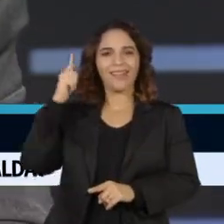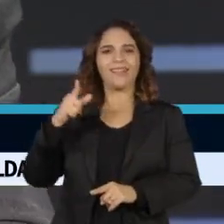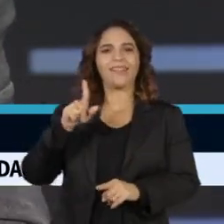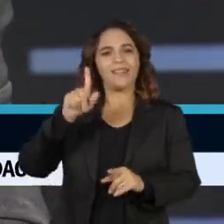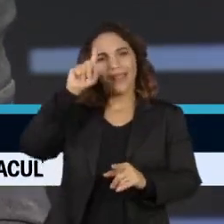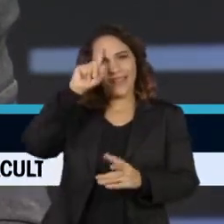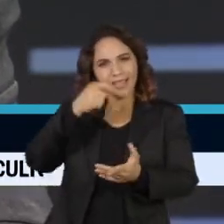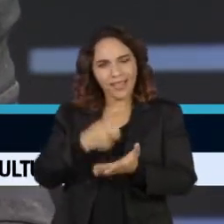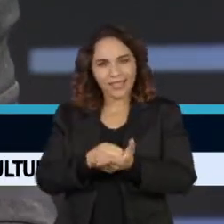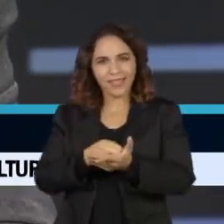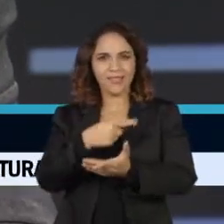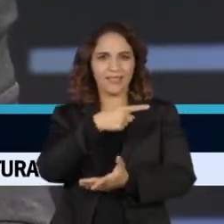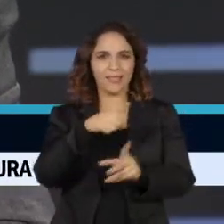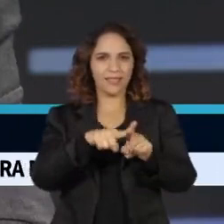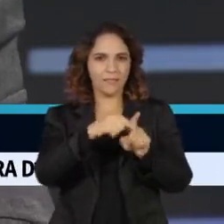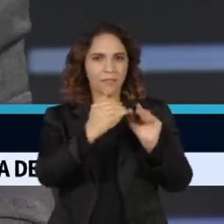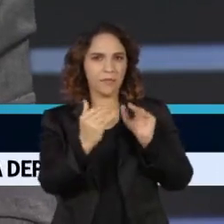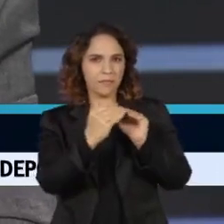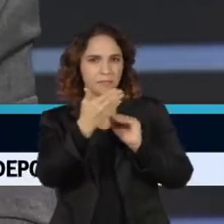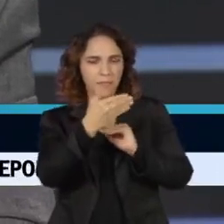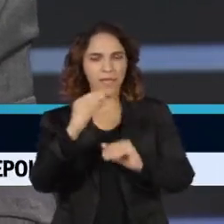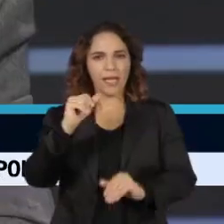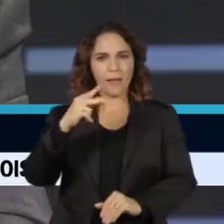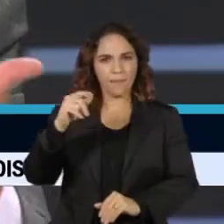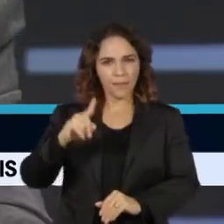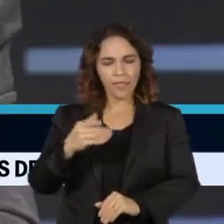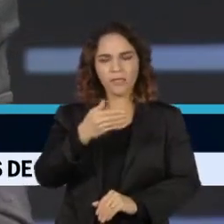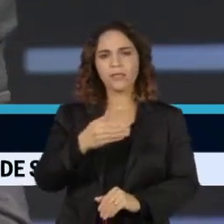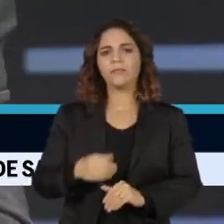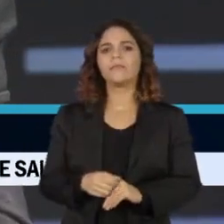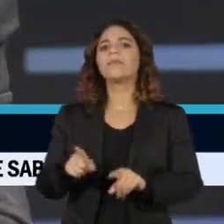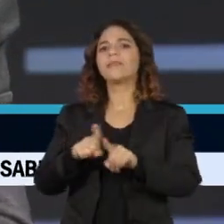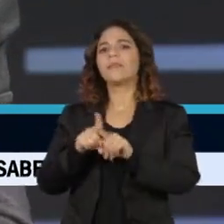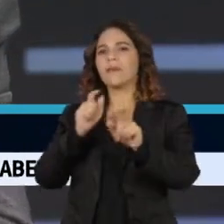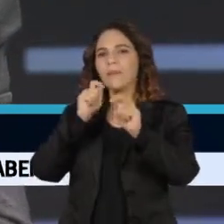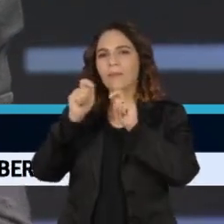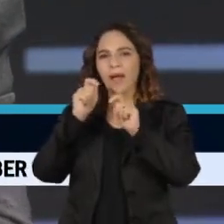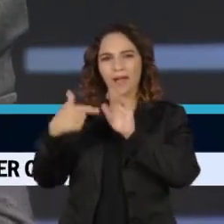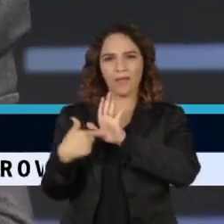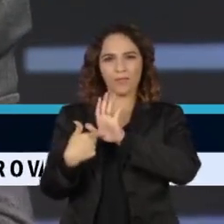o Capaz também destacou isso, é que, e o entrevistado,